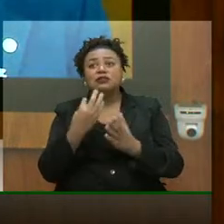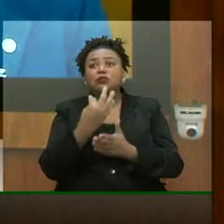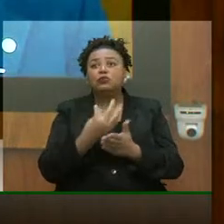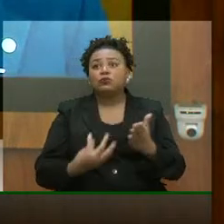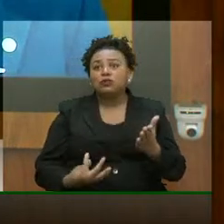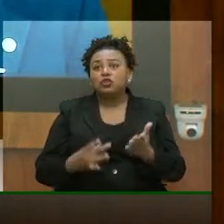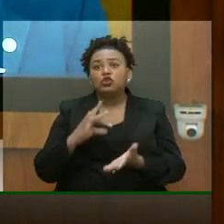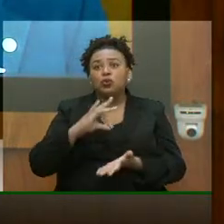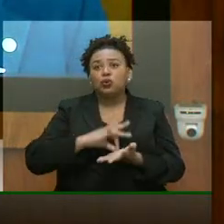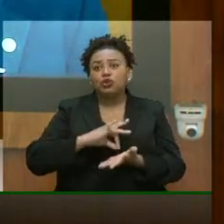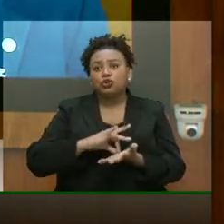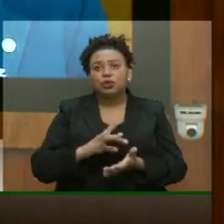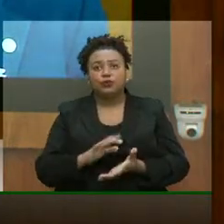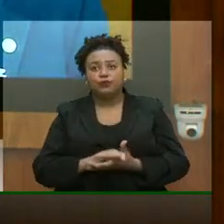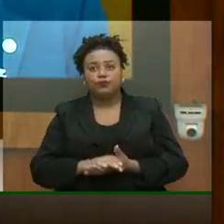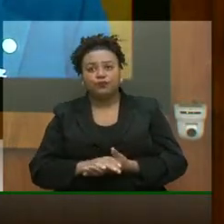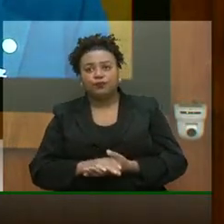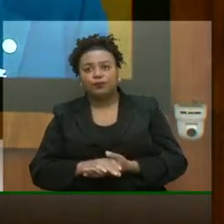texto original.